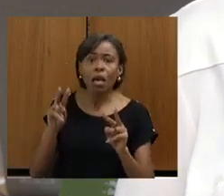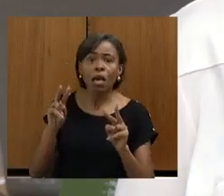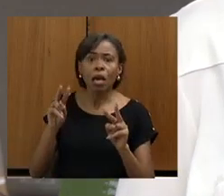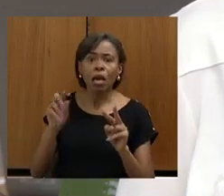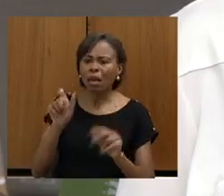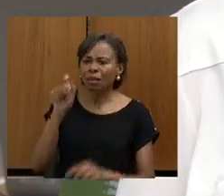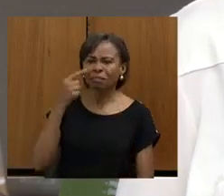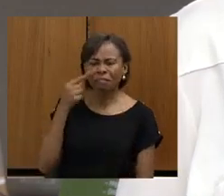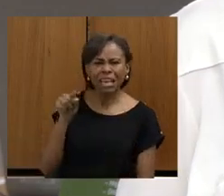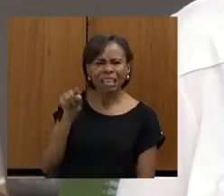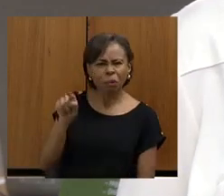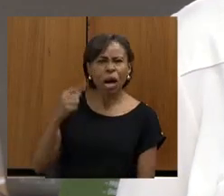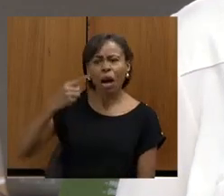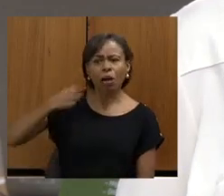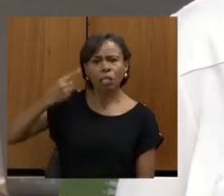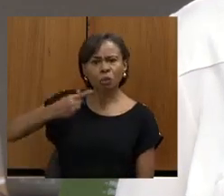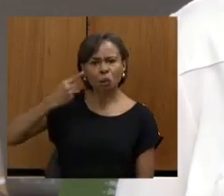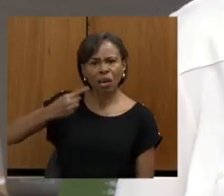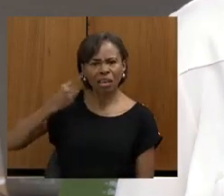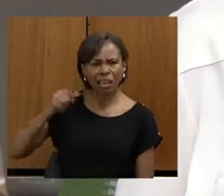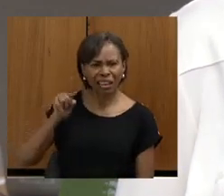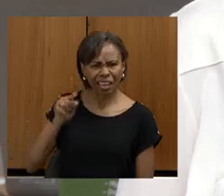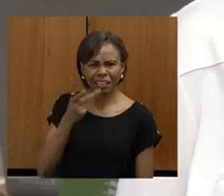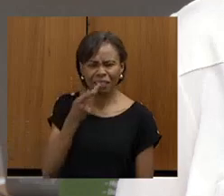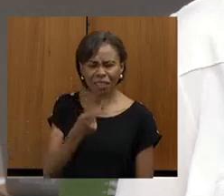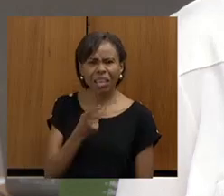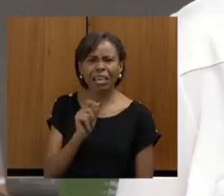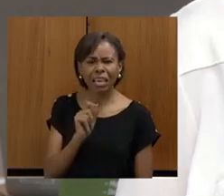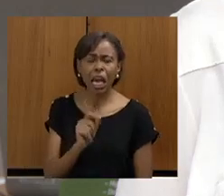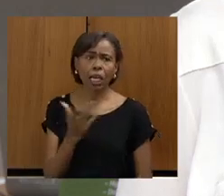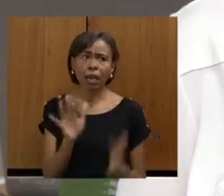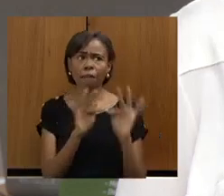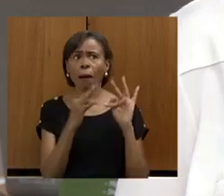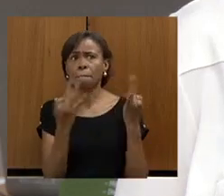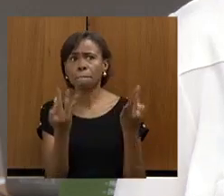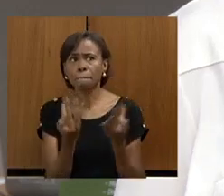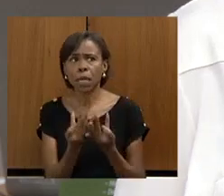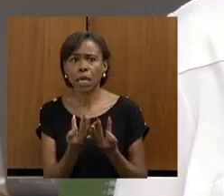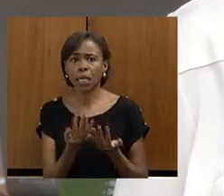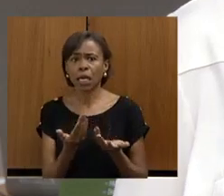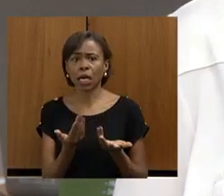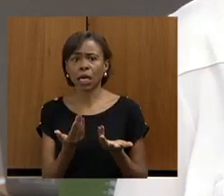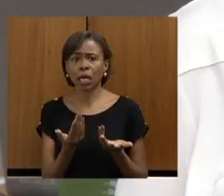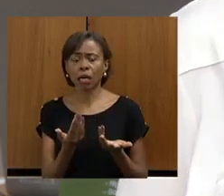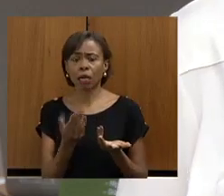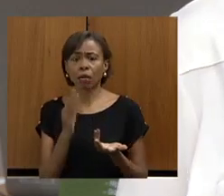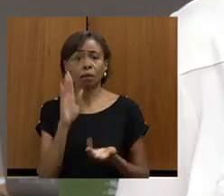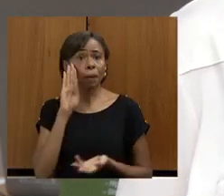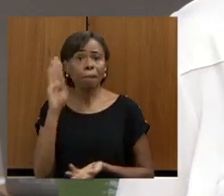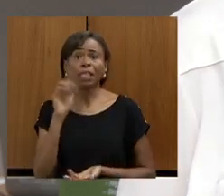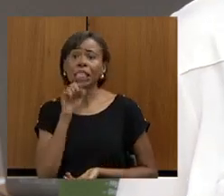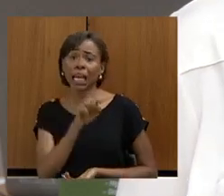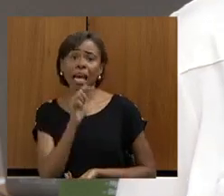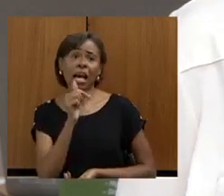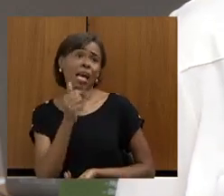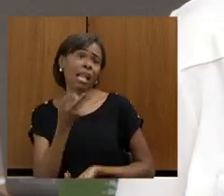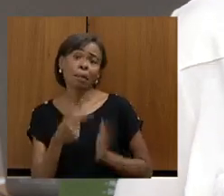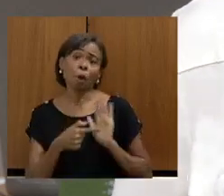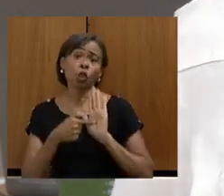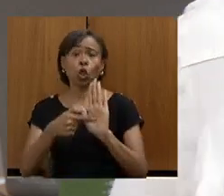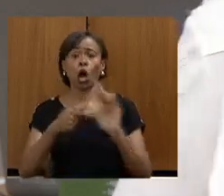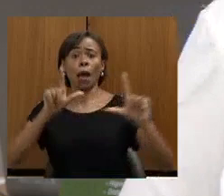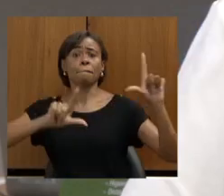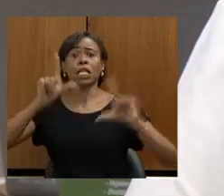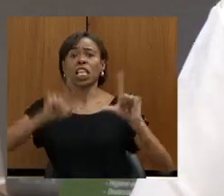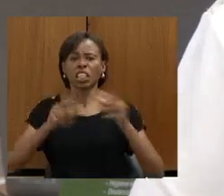que a posição das famílias e da família da Diva em excepcional e levar o caso para a imprensa prejudica.